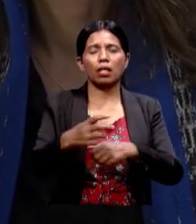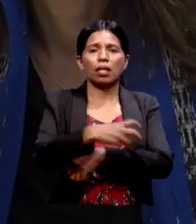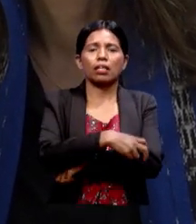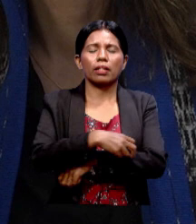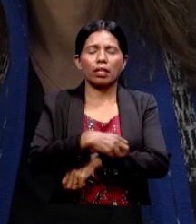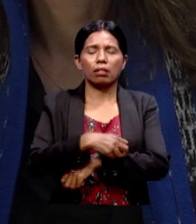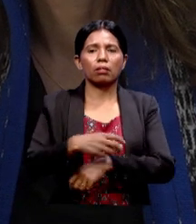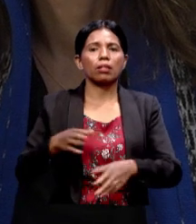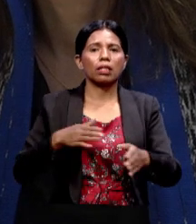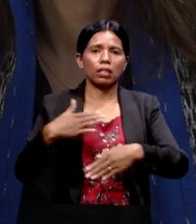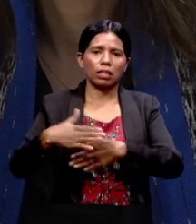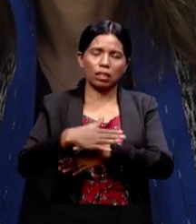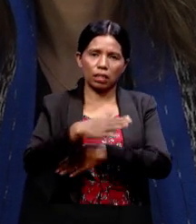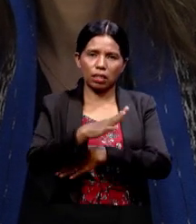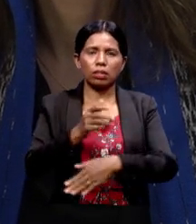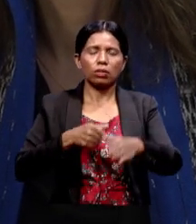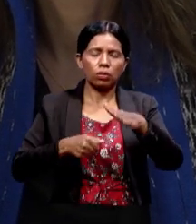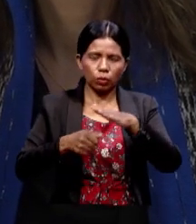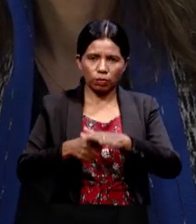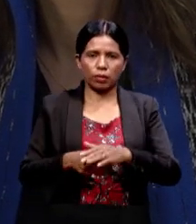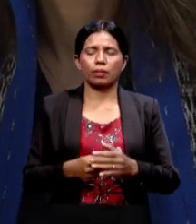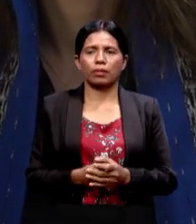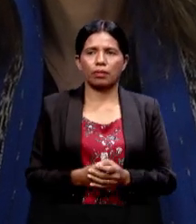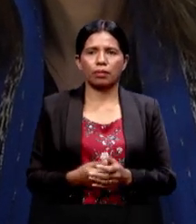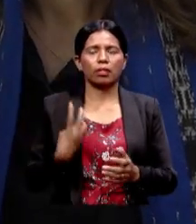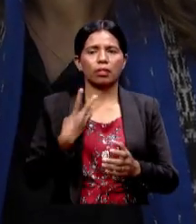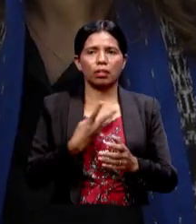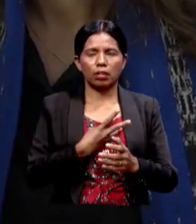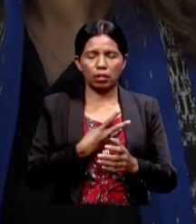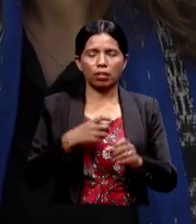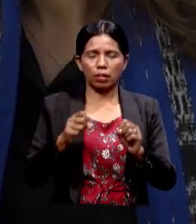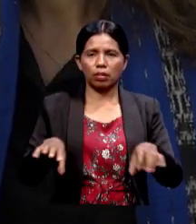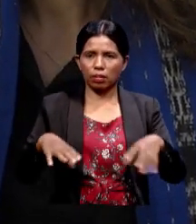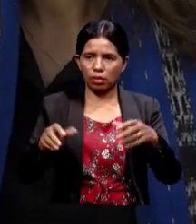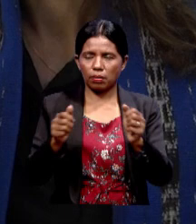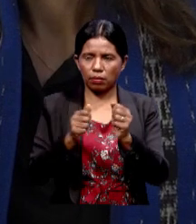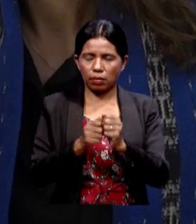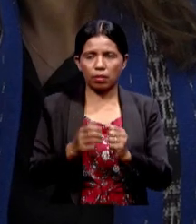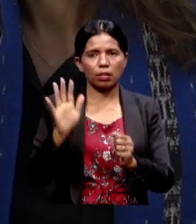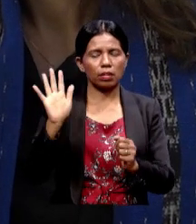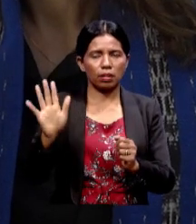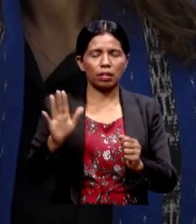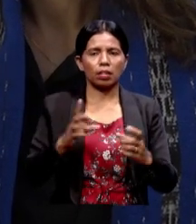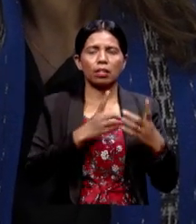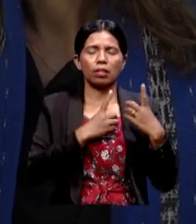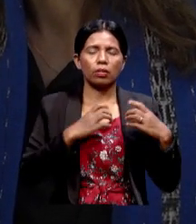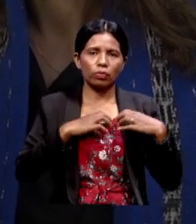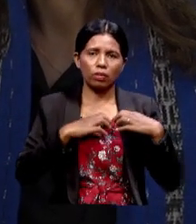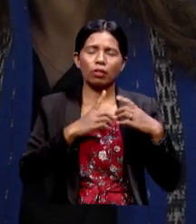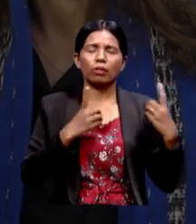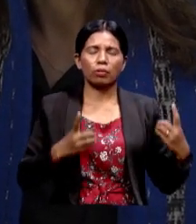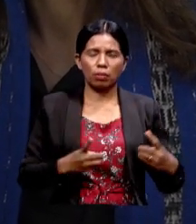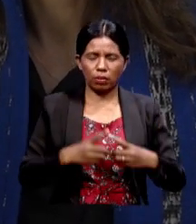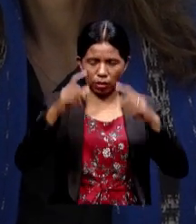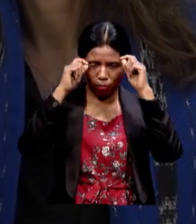é mahalo, né, do Nimacan, diretor de Deves, e a Ninifuan, dom em Batimor, né, desde